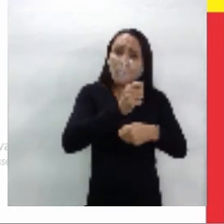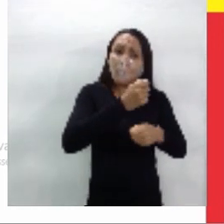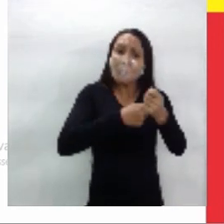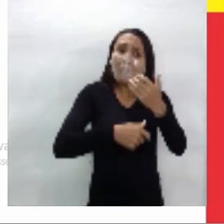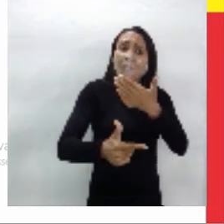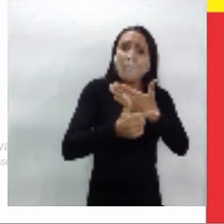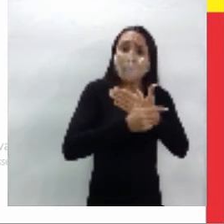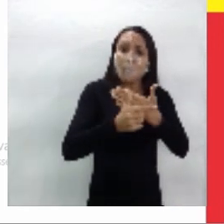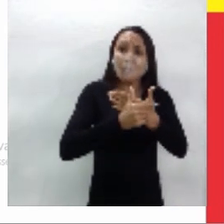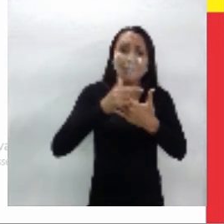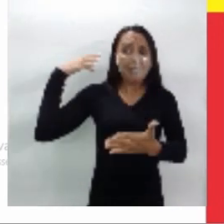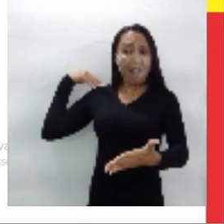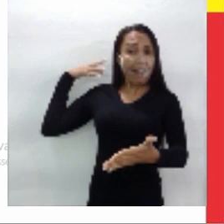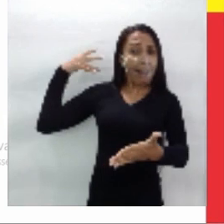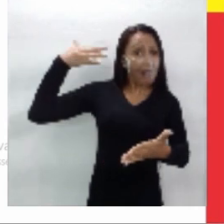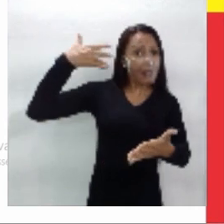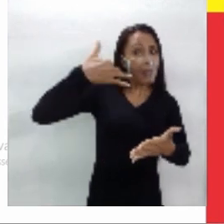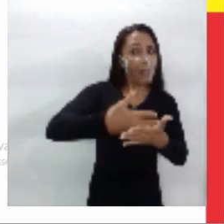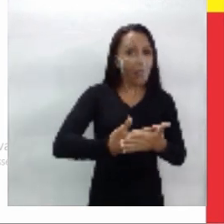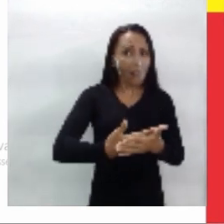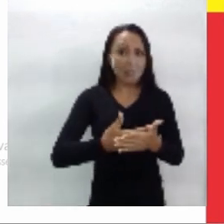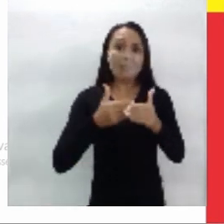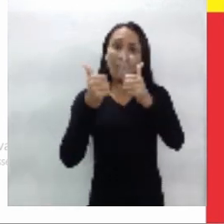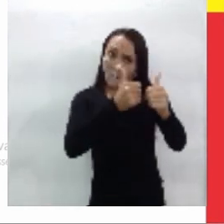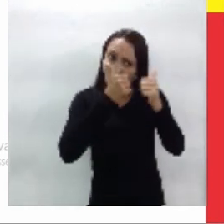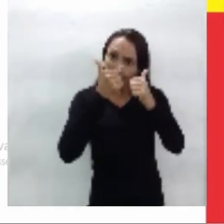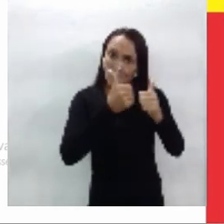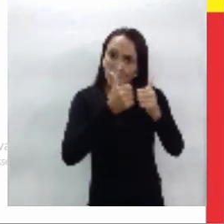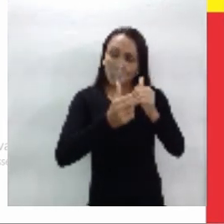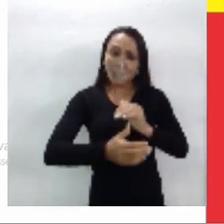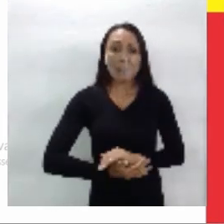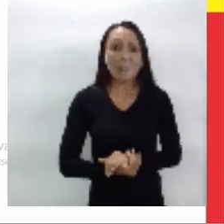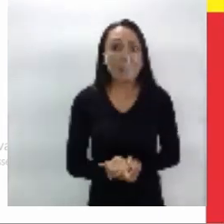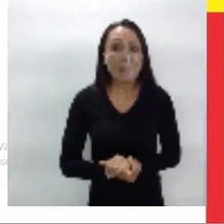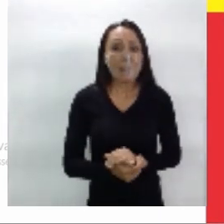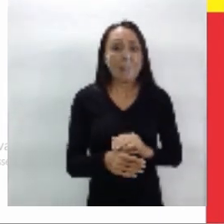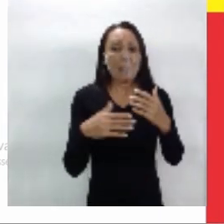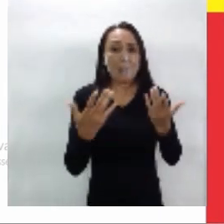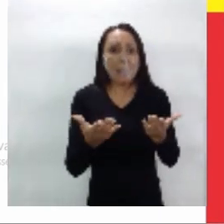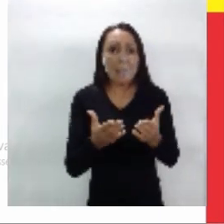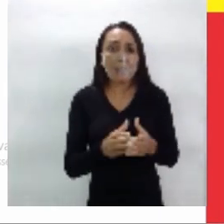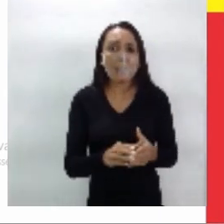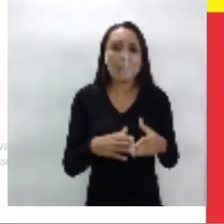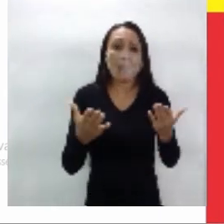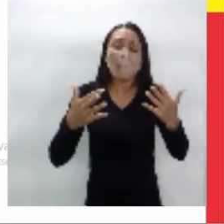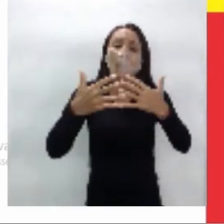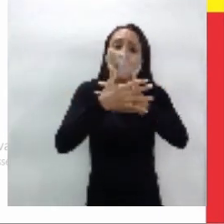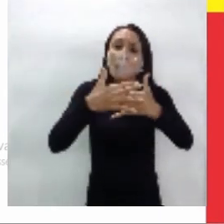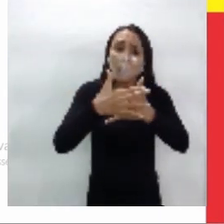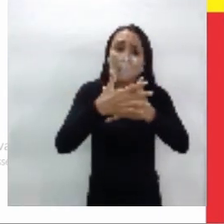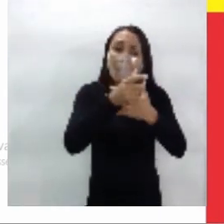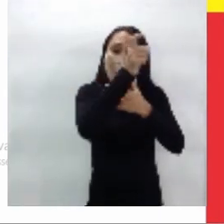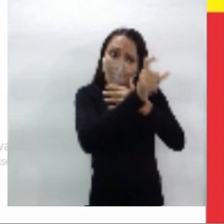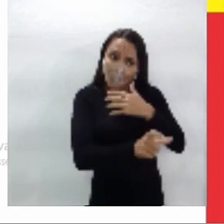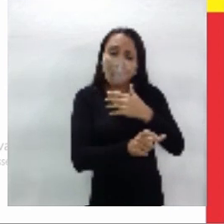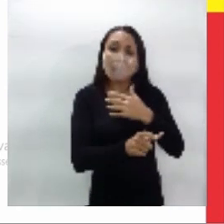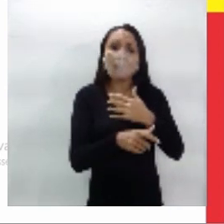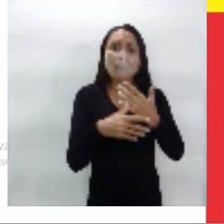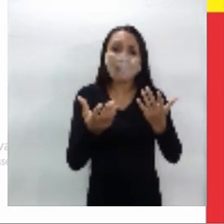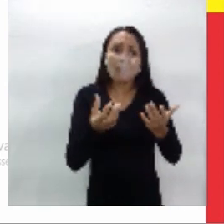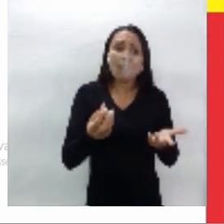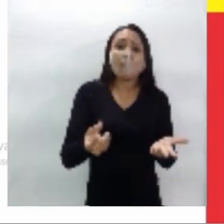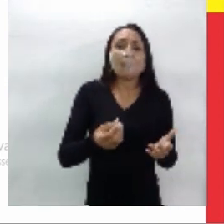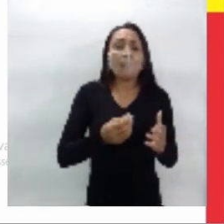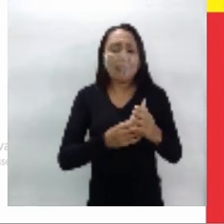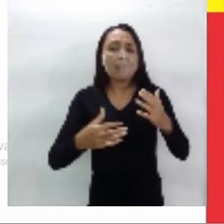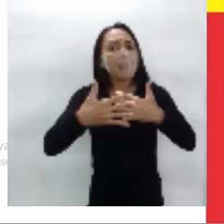economia funciona até os dias de hoje. Tá certo? Os burros ou os burgueses, a partir